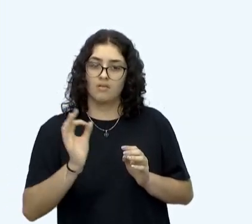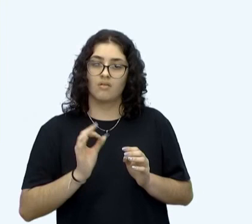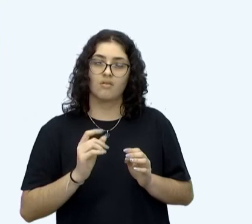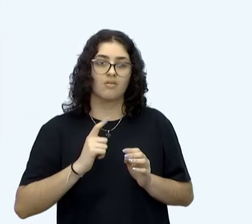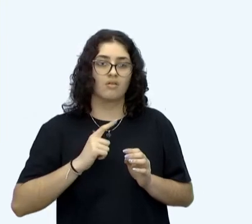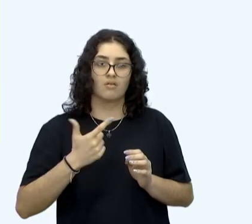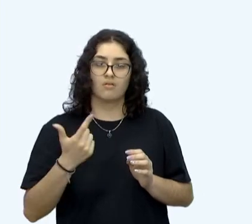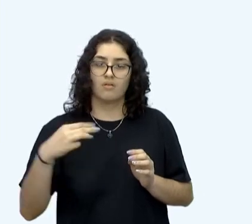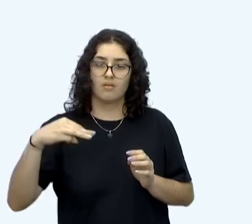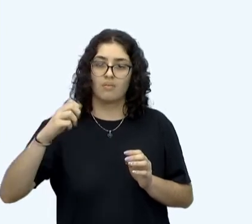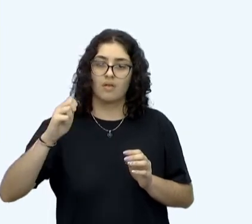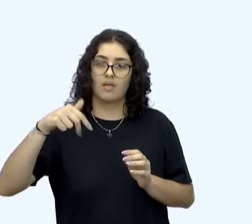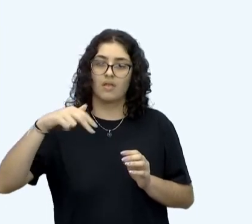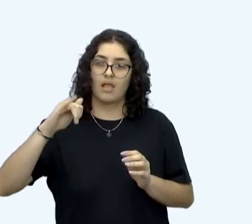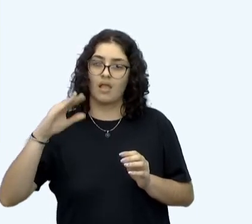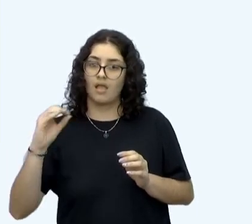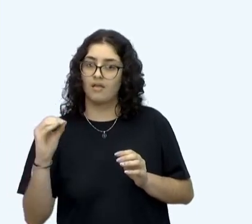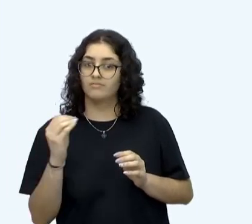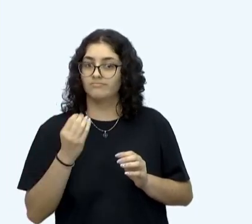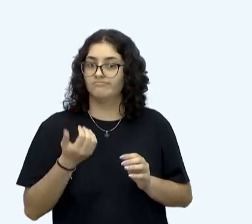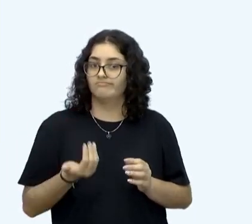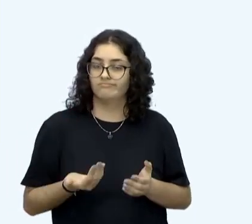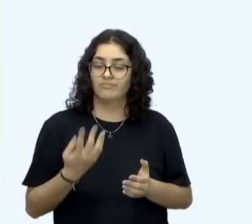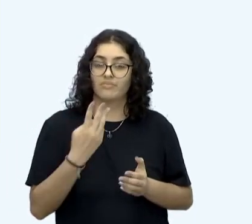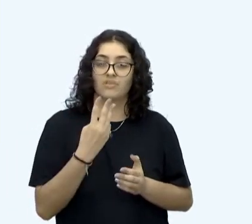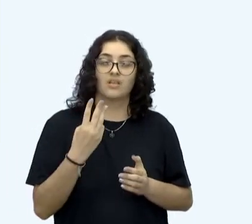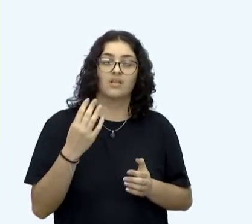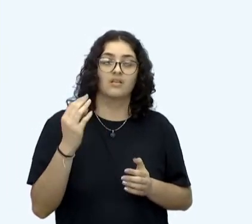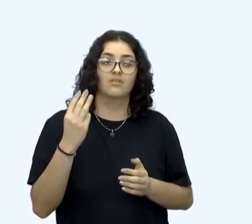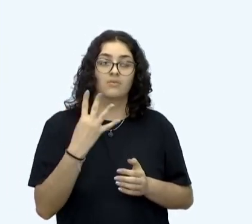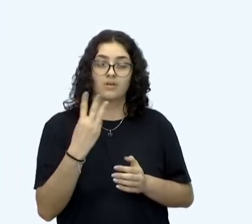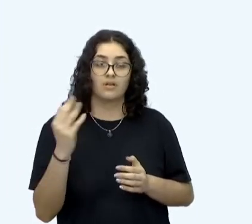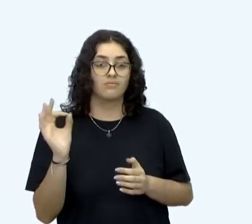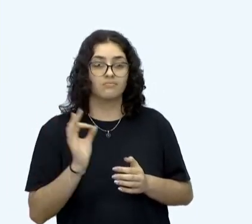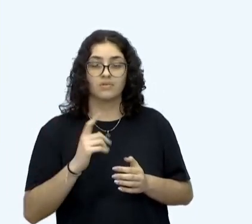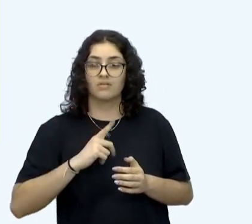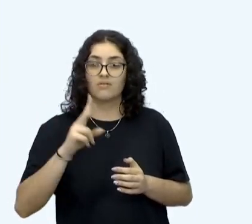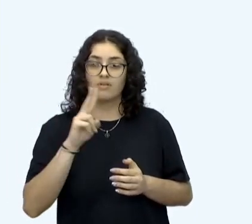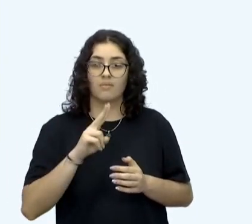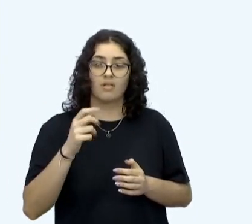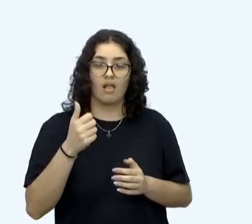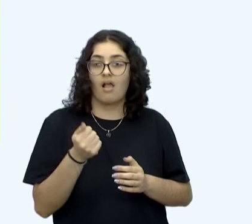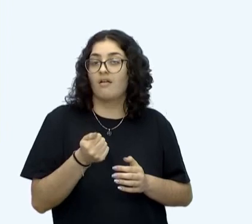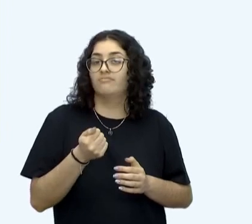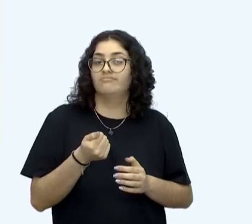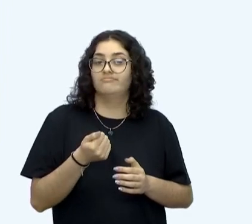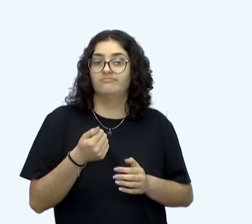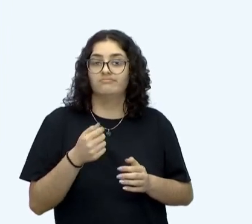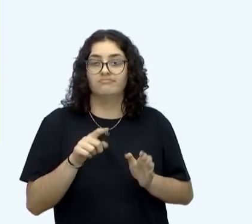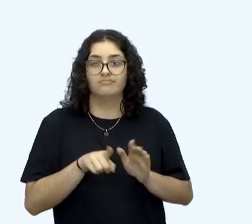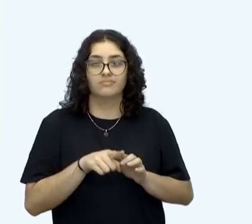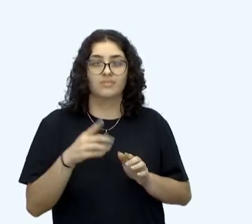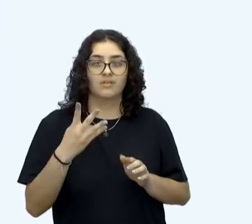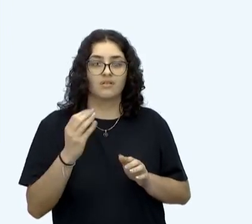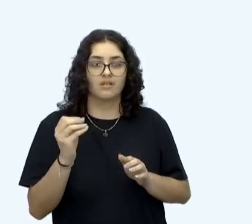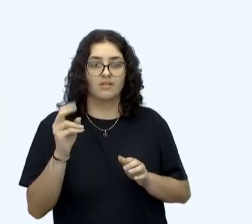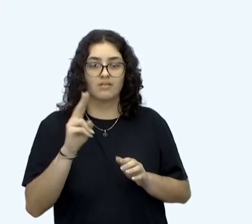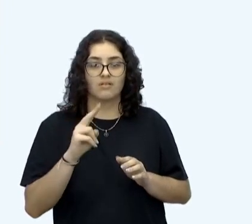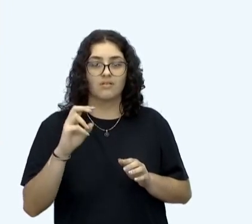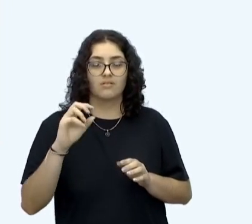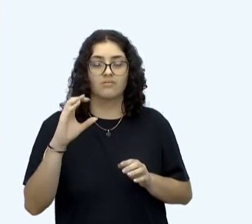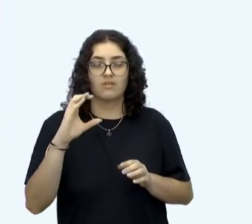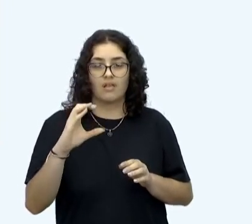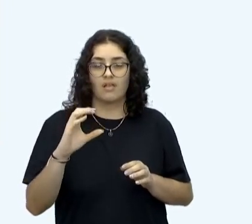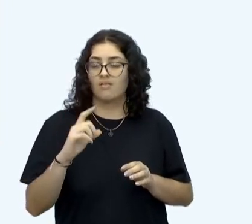não têm magnésio suficiente, 43% não têm vitamina A suficiente, 40% não têm vitamina